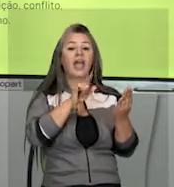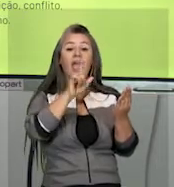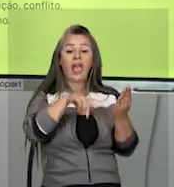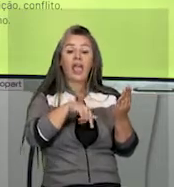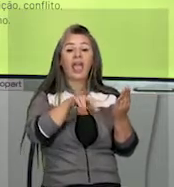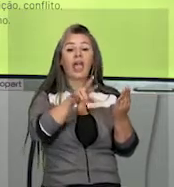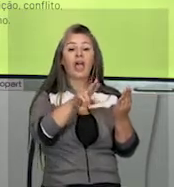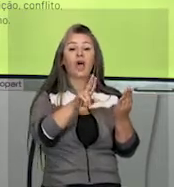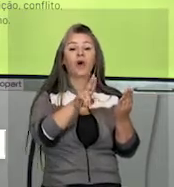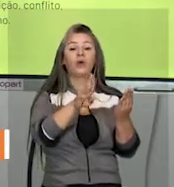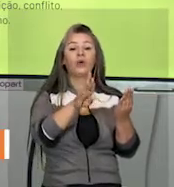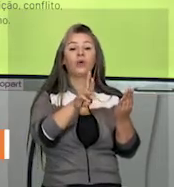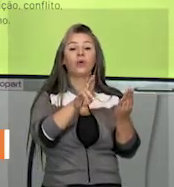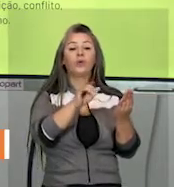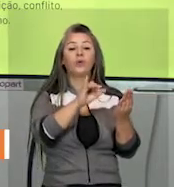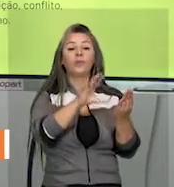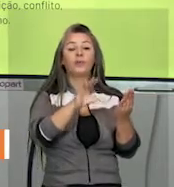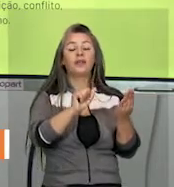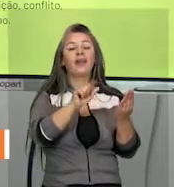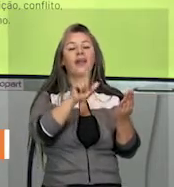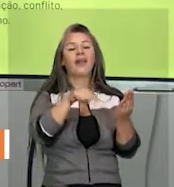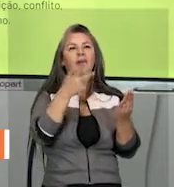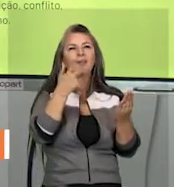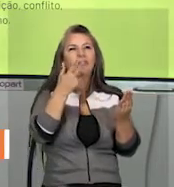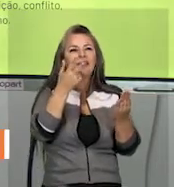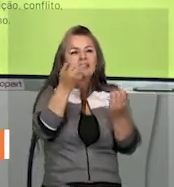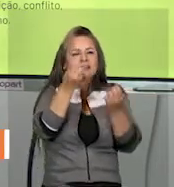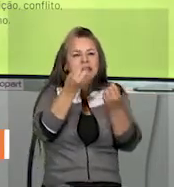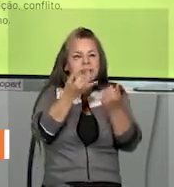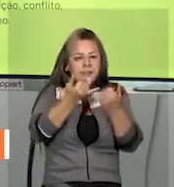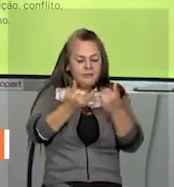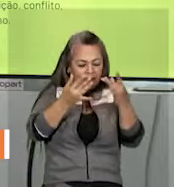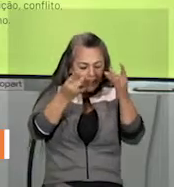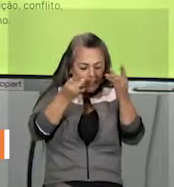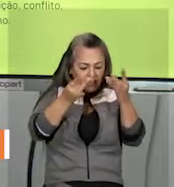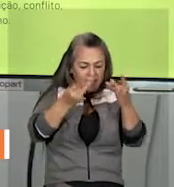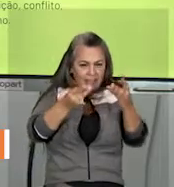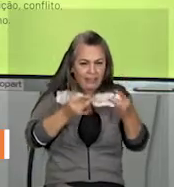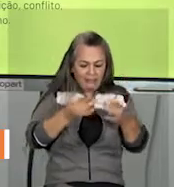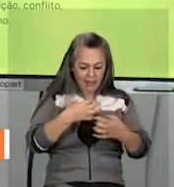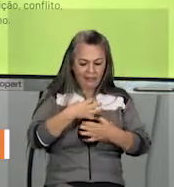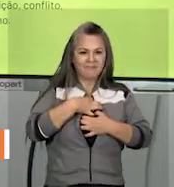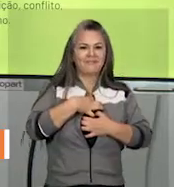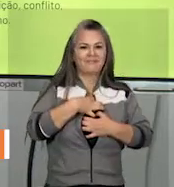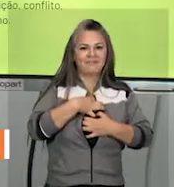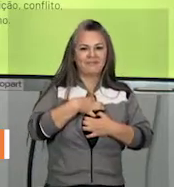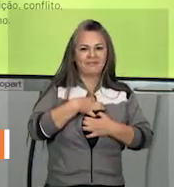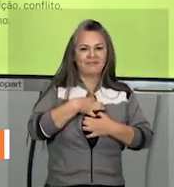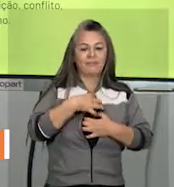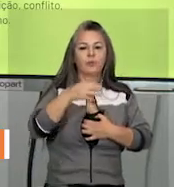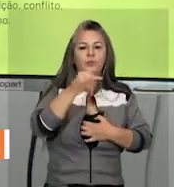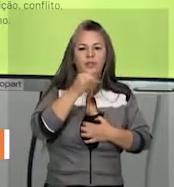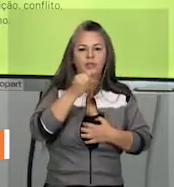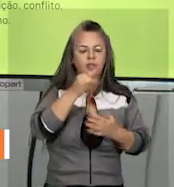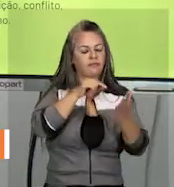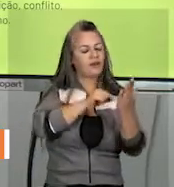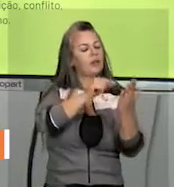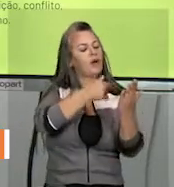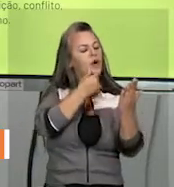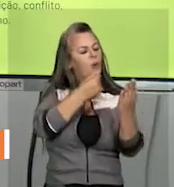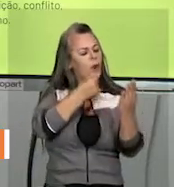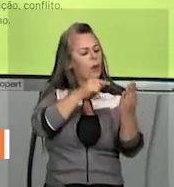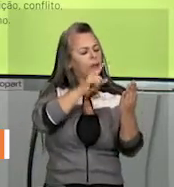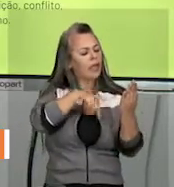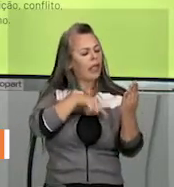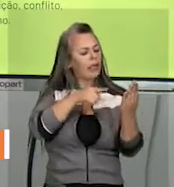fio condutor da emoção do ator ou do personagem. Rubrica é isso. Já vem escrito ali e ele até na televisão